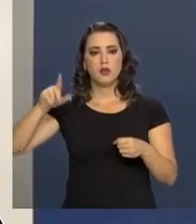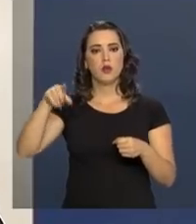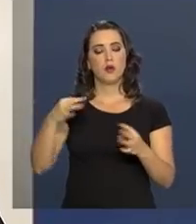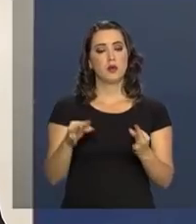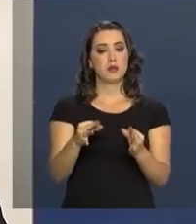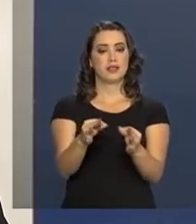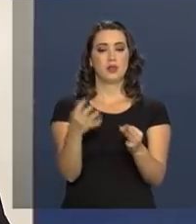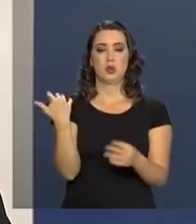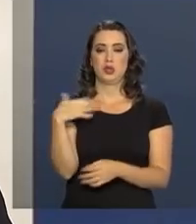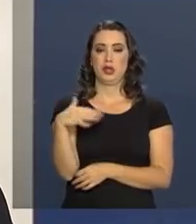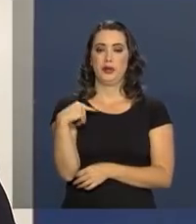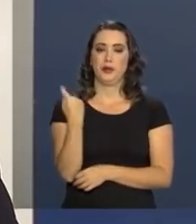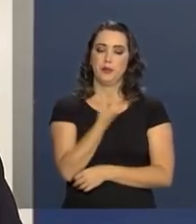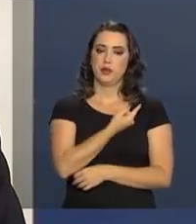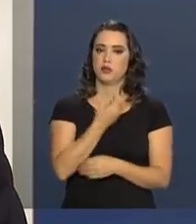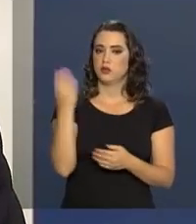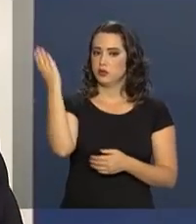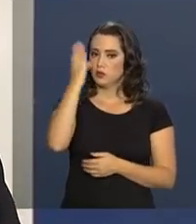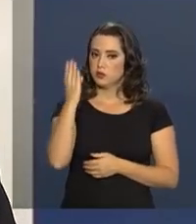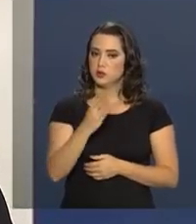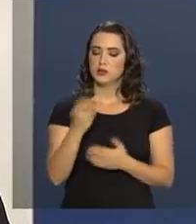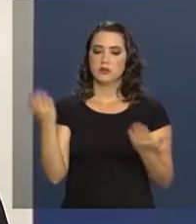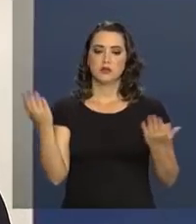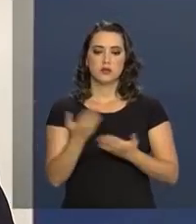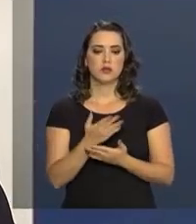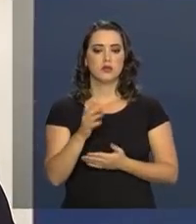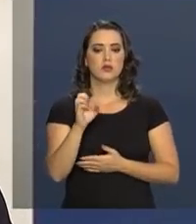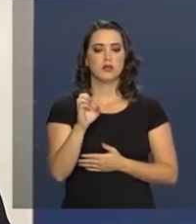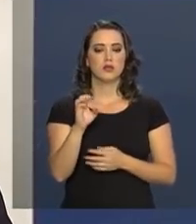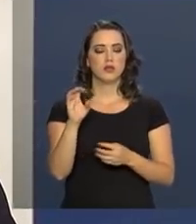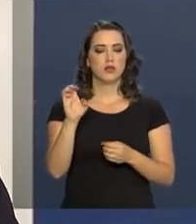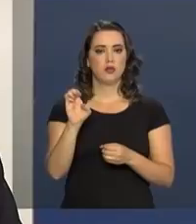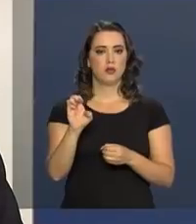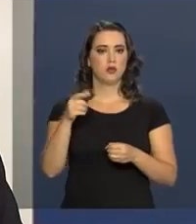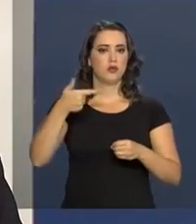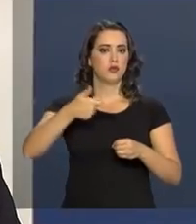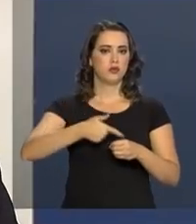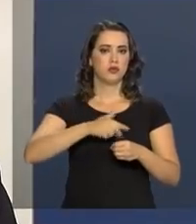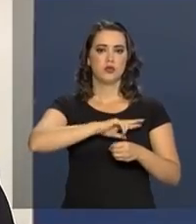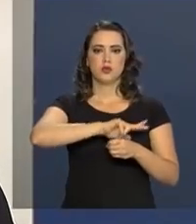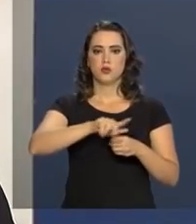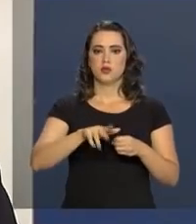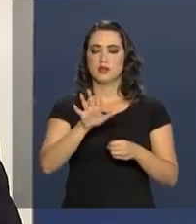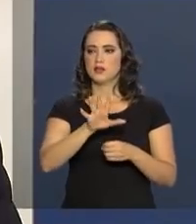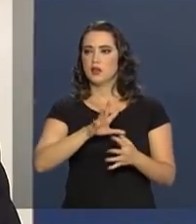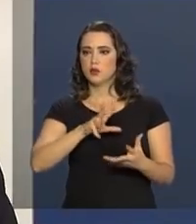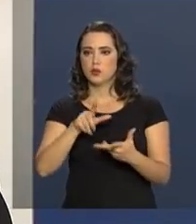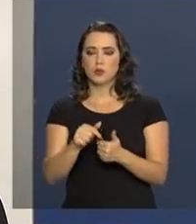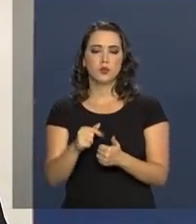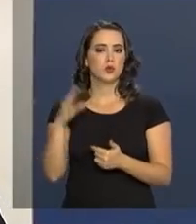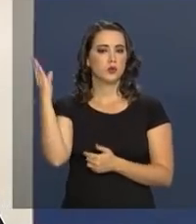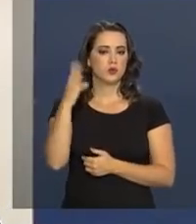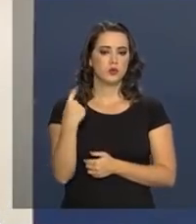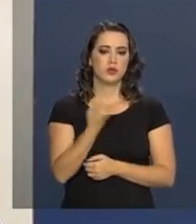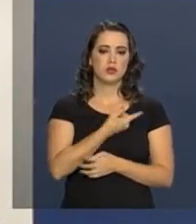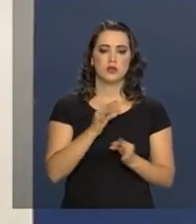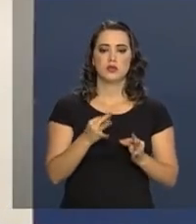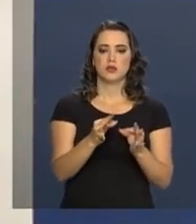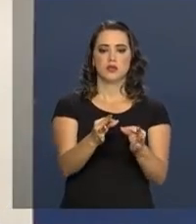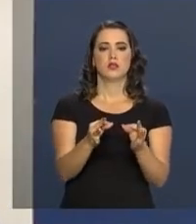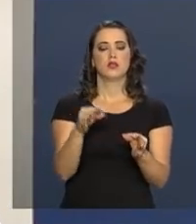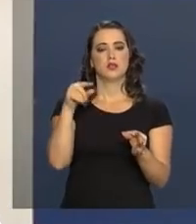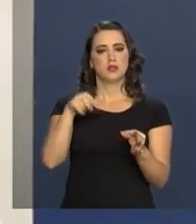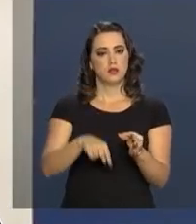para nós brasileiros, né? Que hoje o etanol já é misturado em combustível no mundo inteiro, e aqui a gente tem a tecnologia